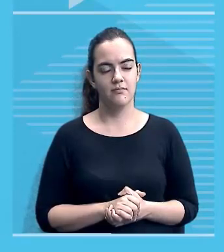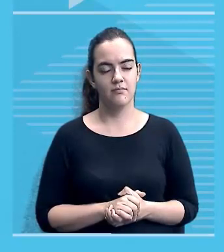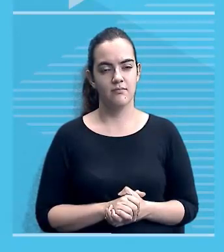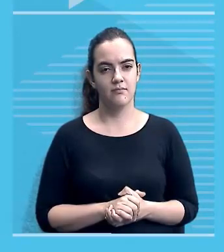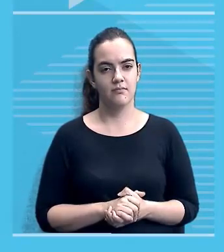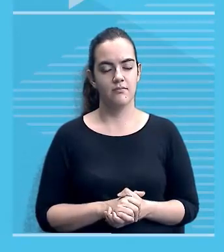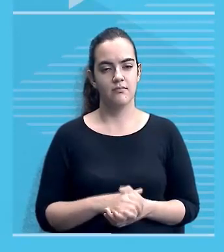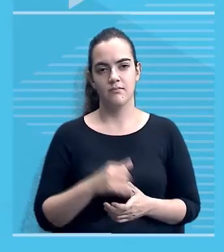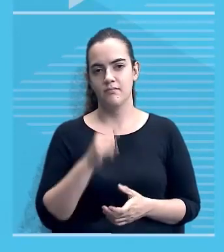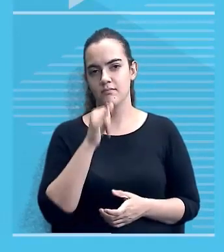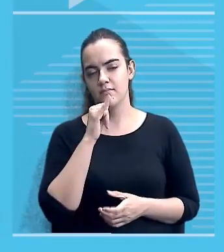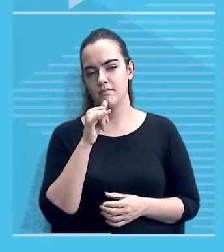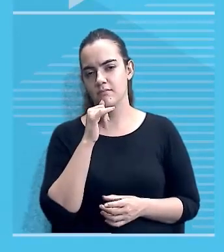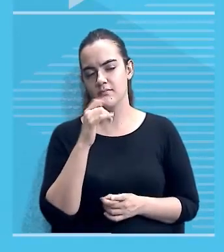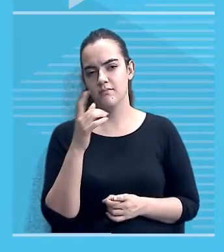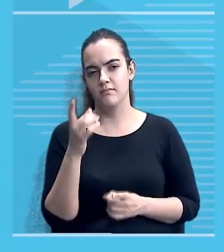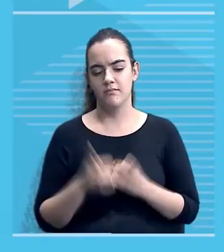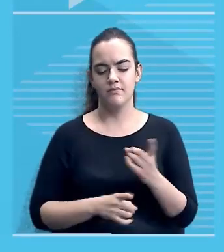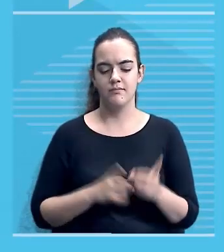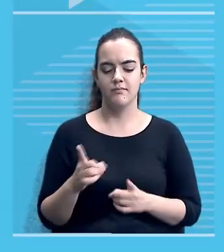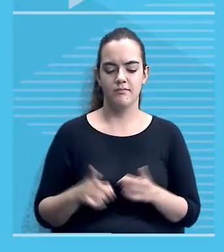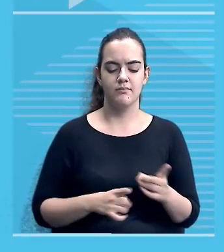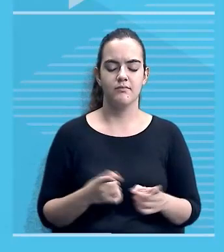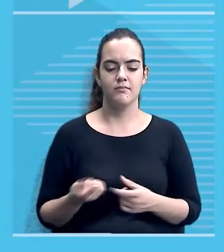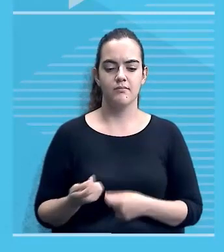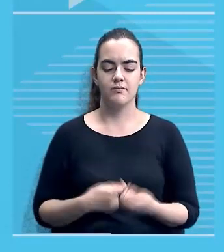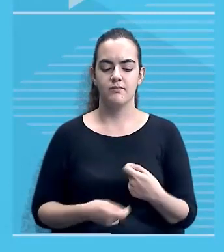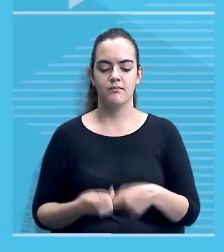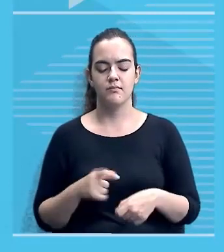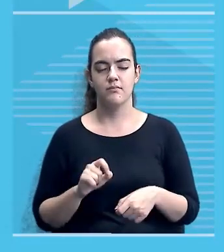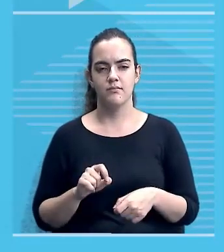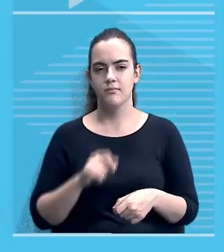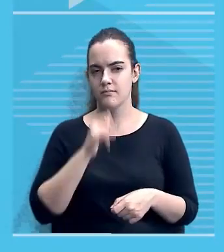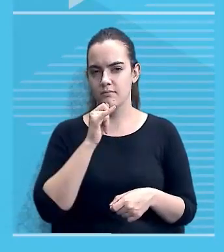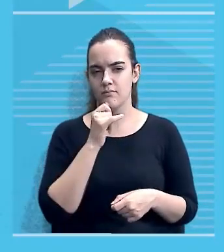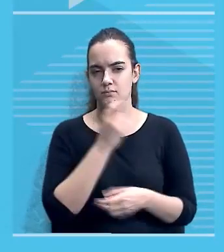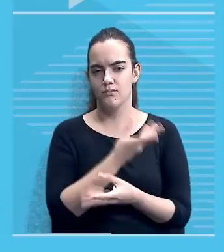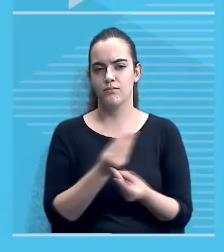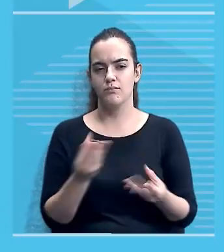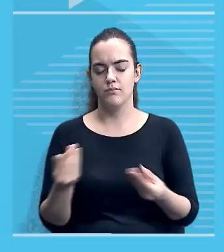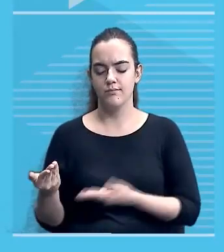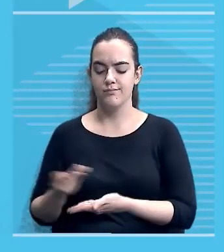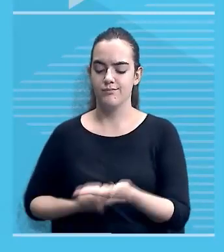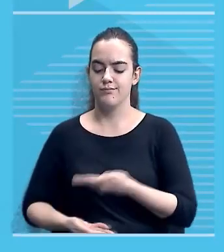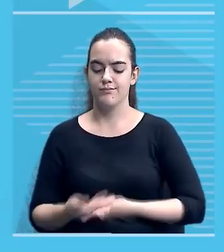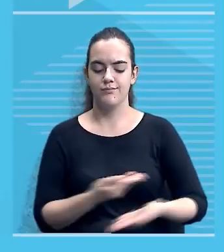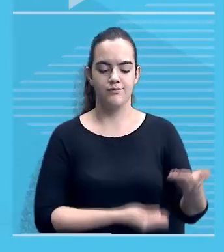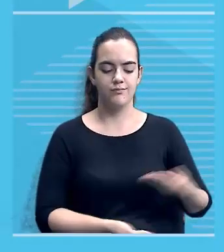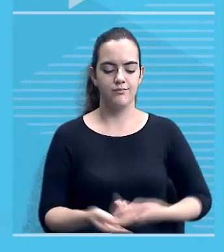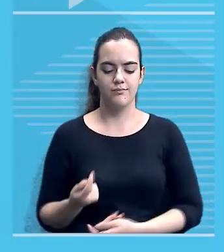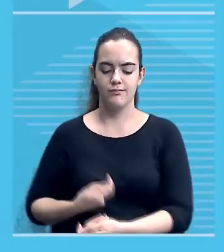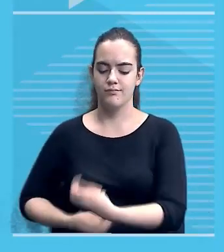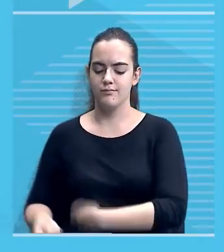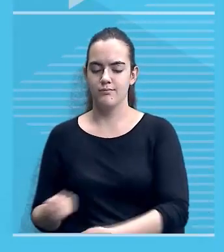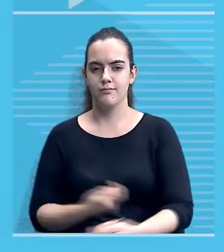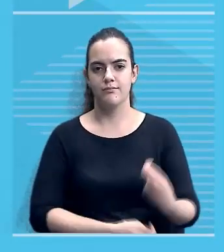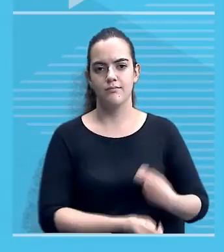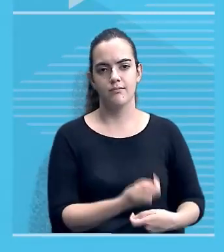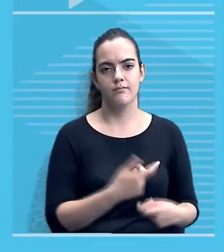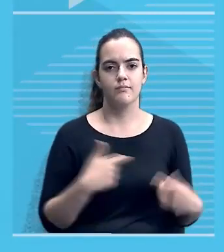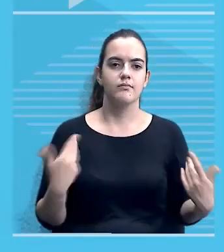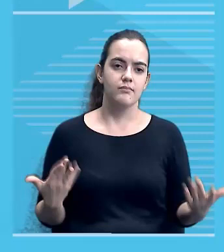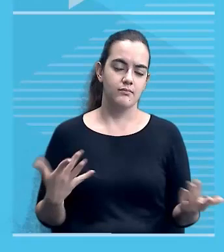amplo e bom equipamento Urbano tá é o que que acontece